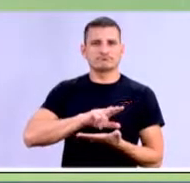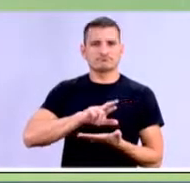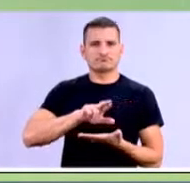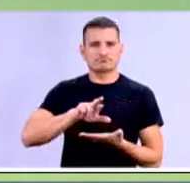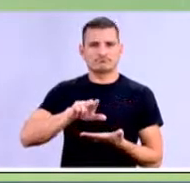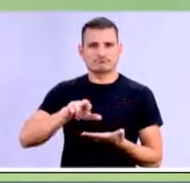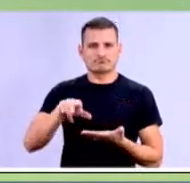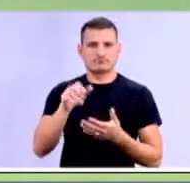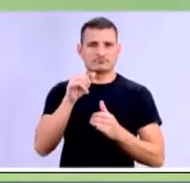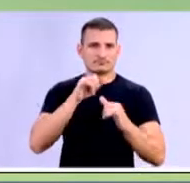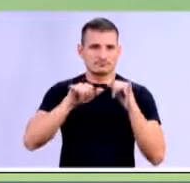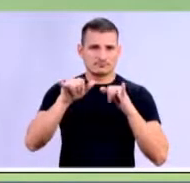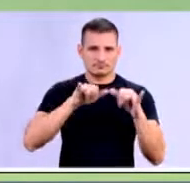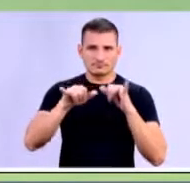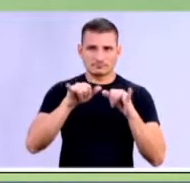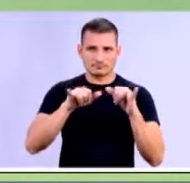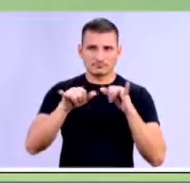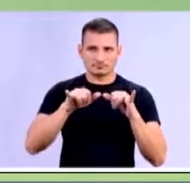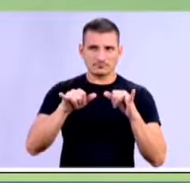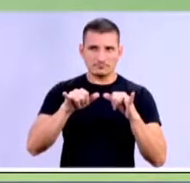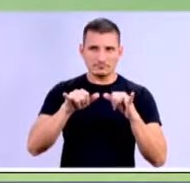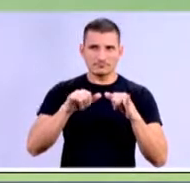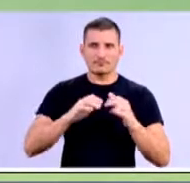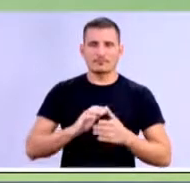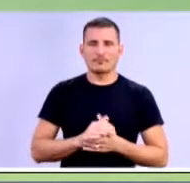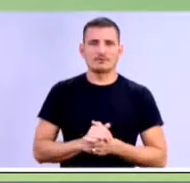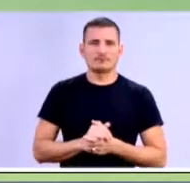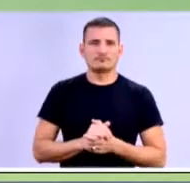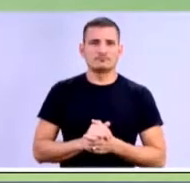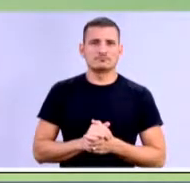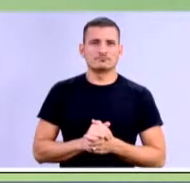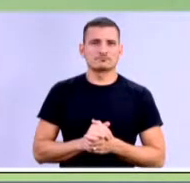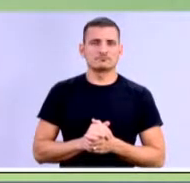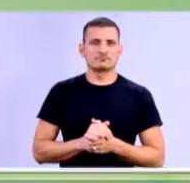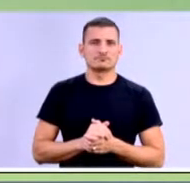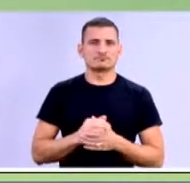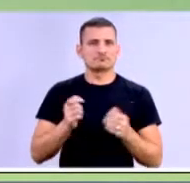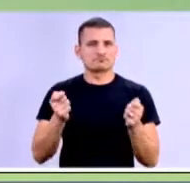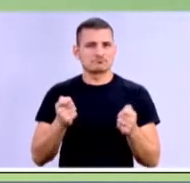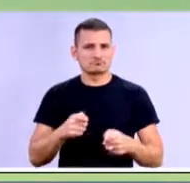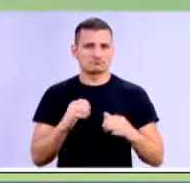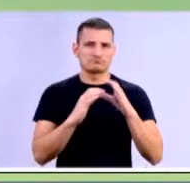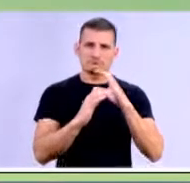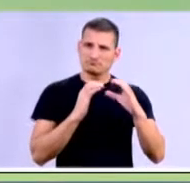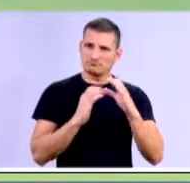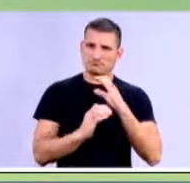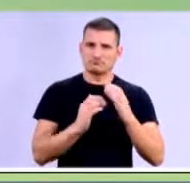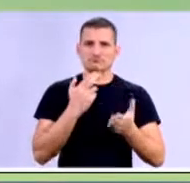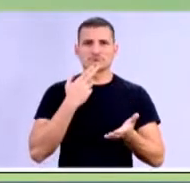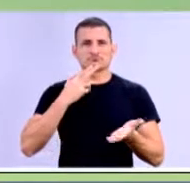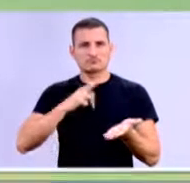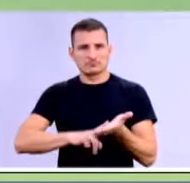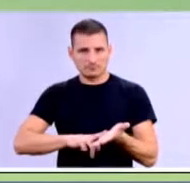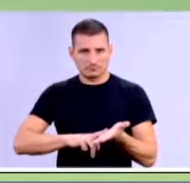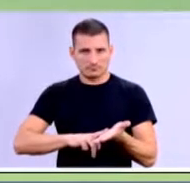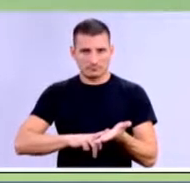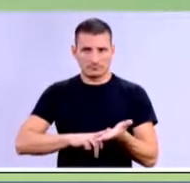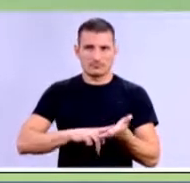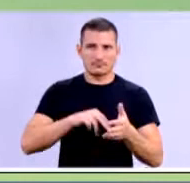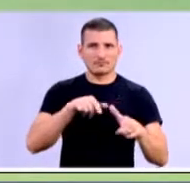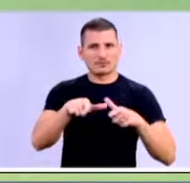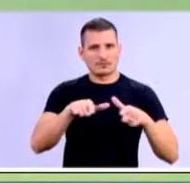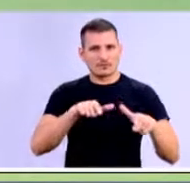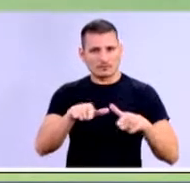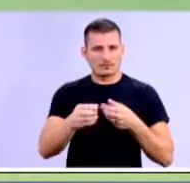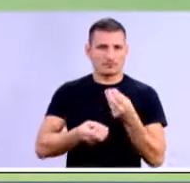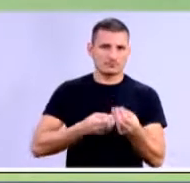de informações e que permite a comunicação por correio eletrônico e serviços